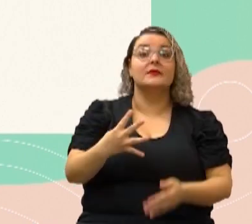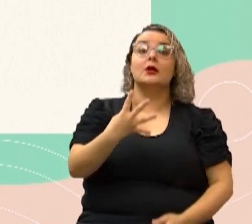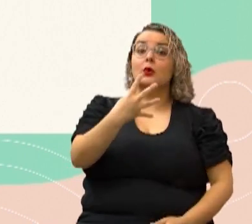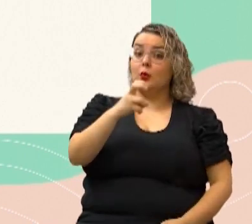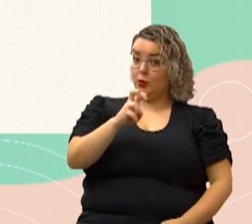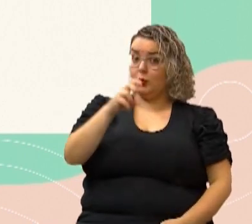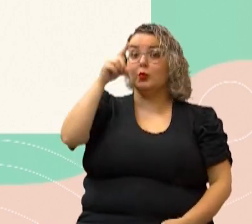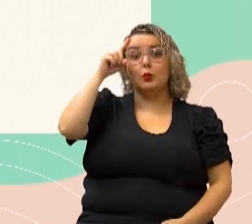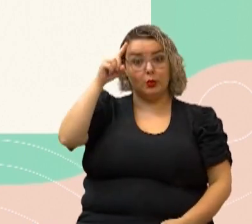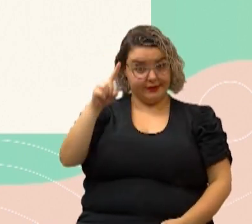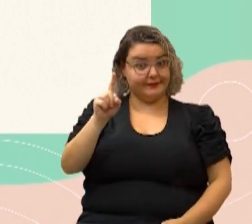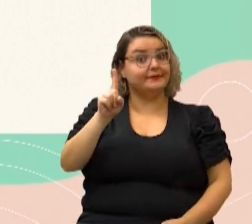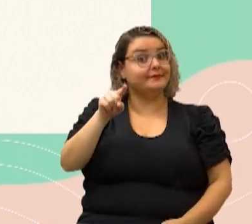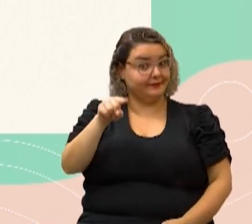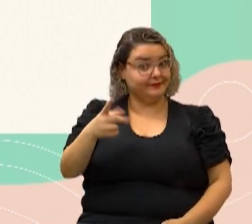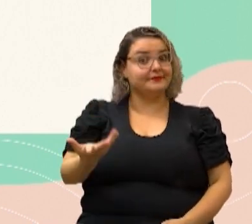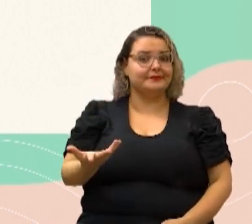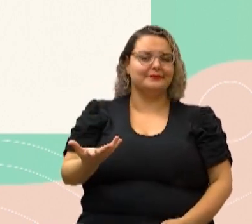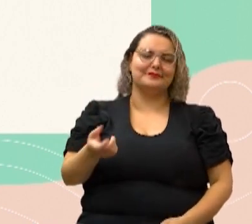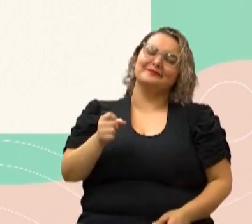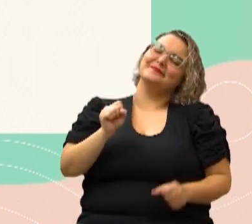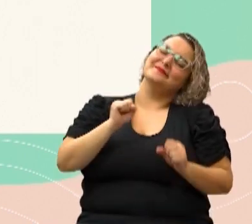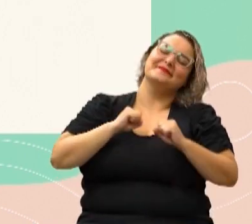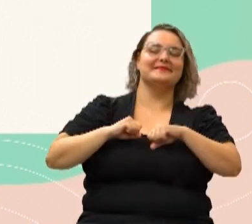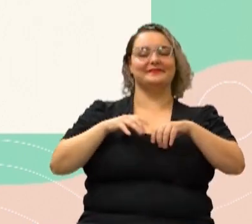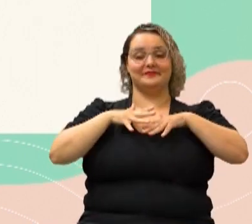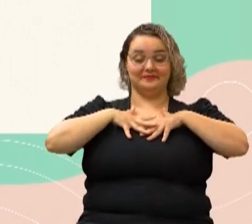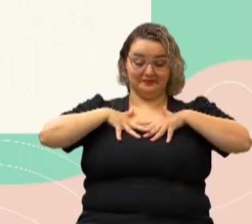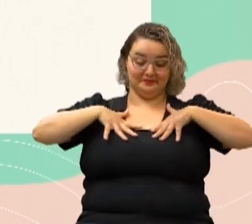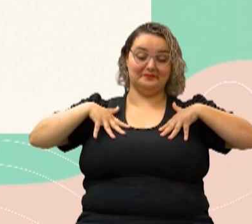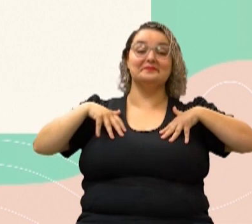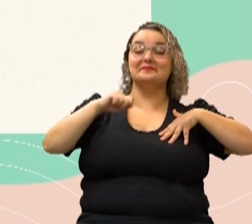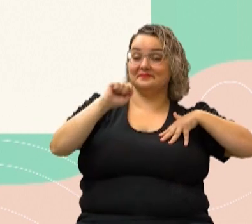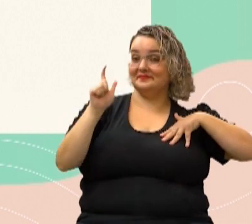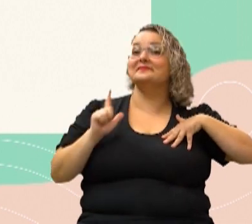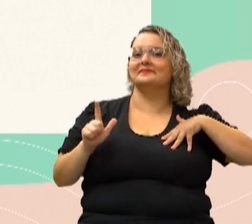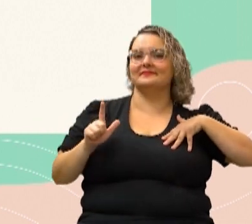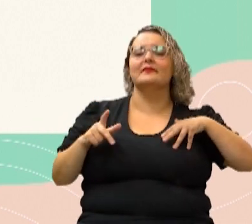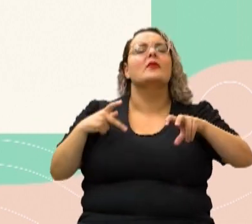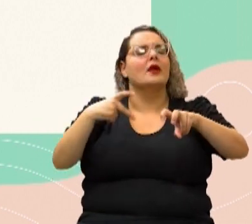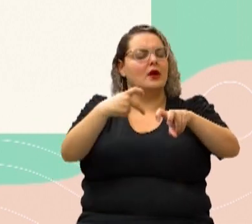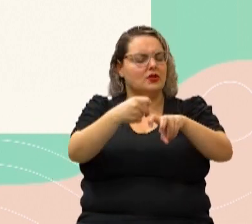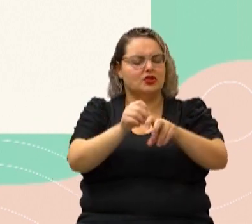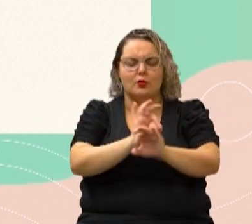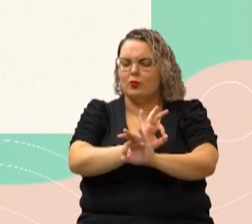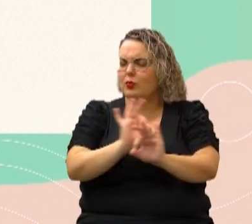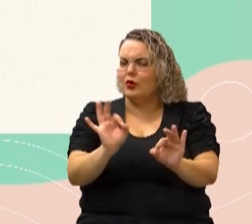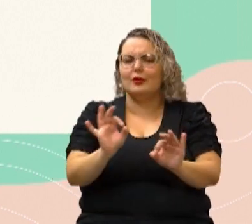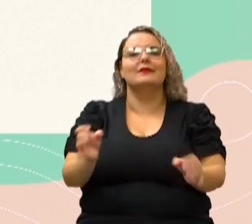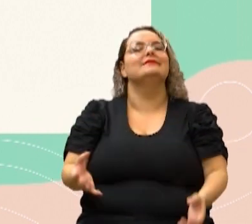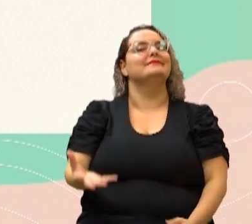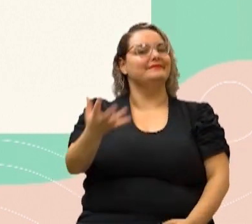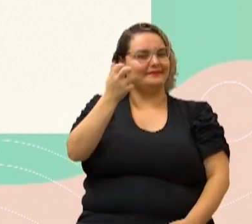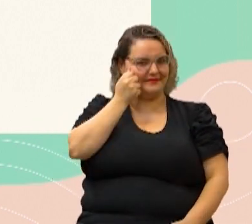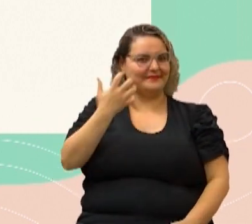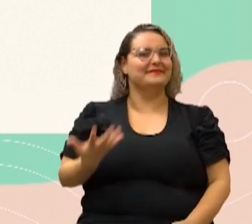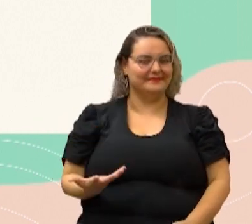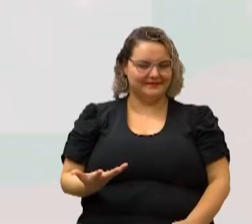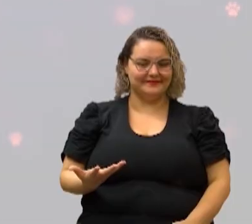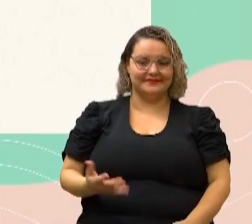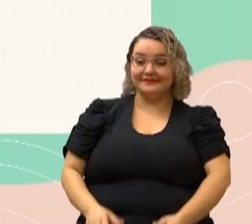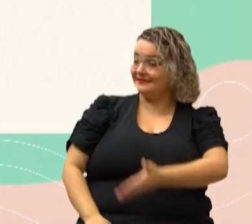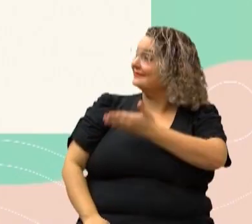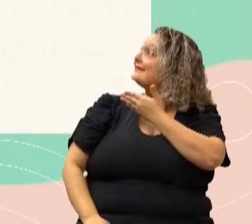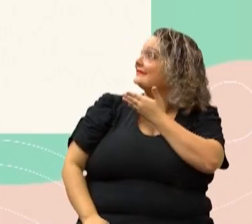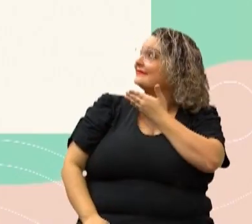tem 45 dias e está um charme com essa bandana azul. Ele está vermifugado e pronto para ser